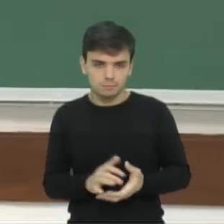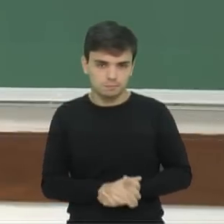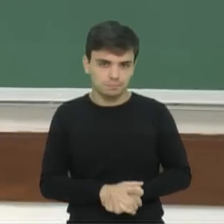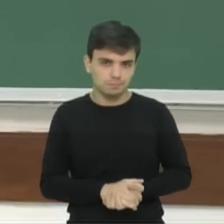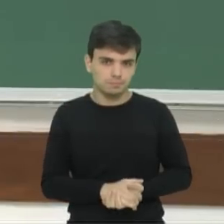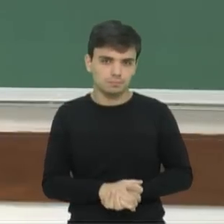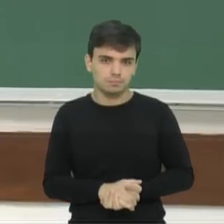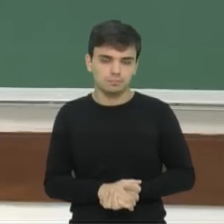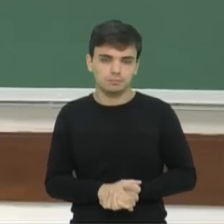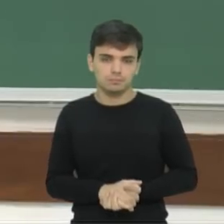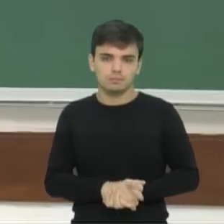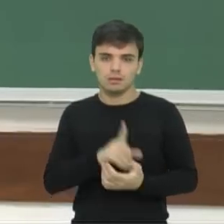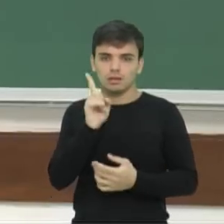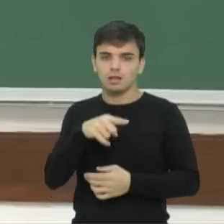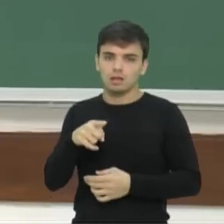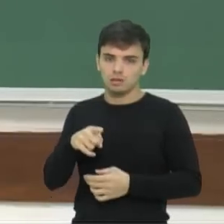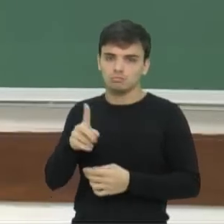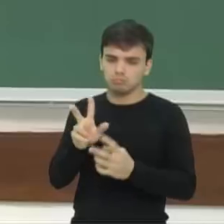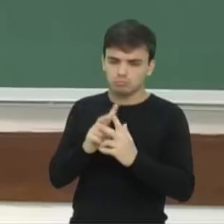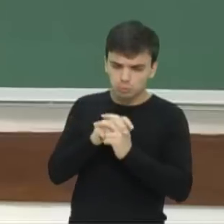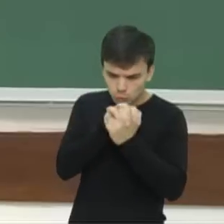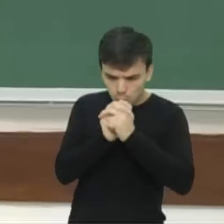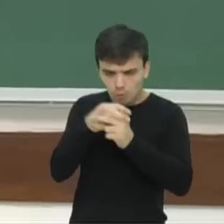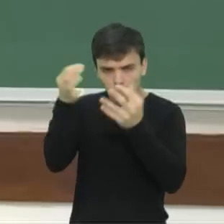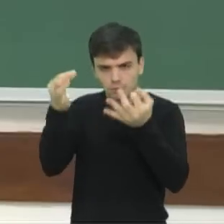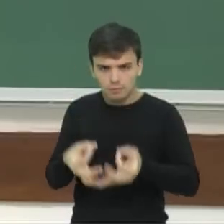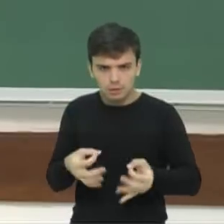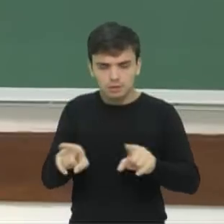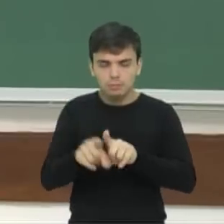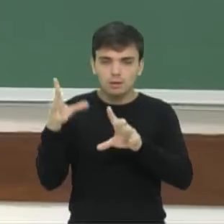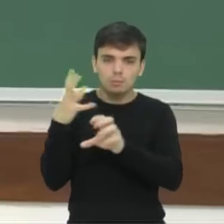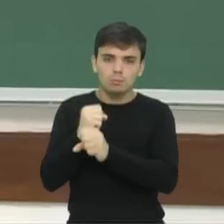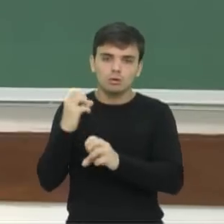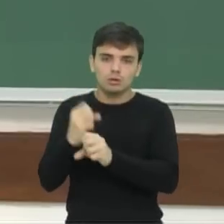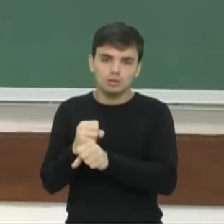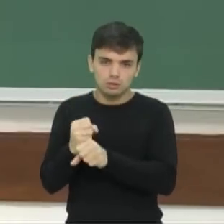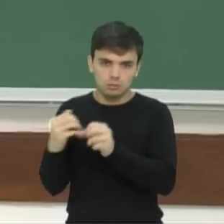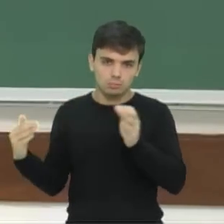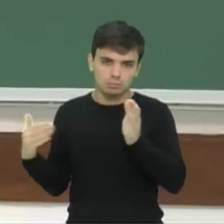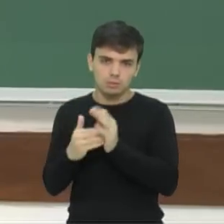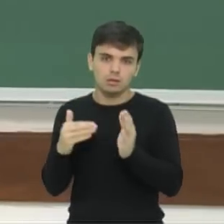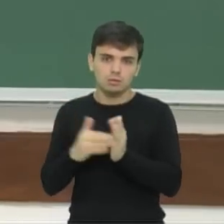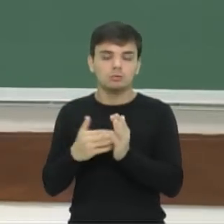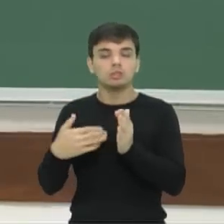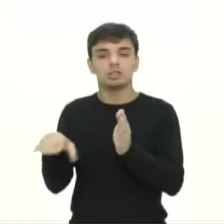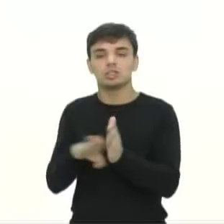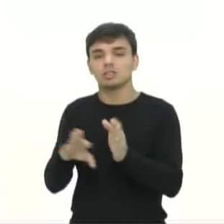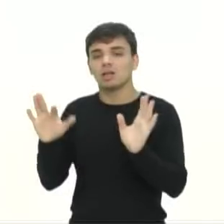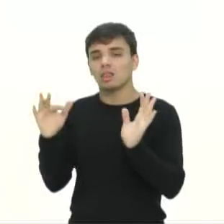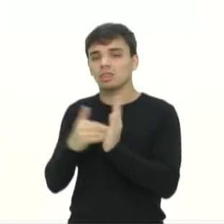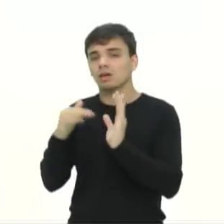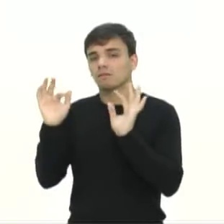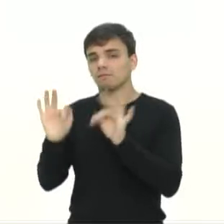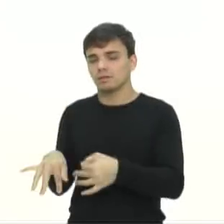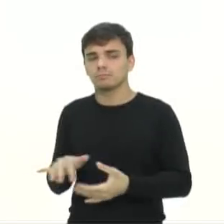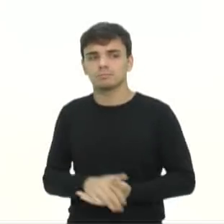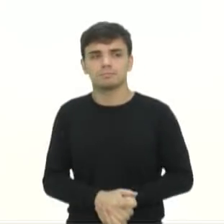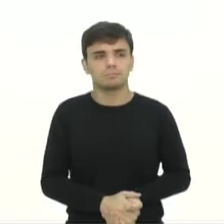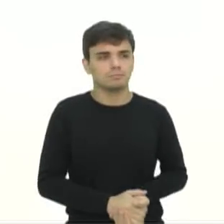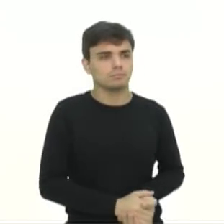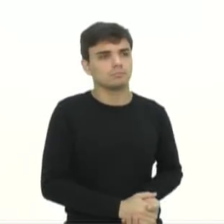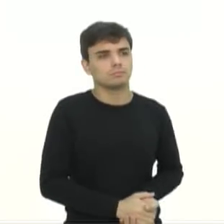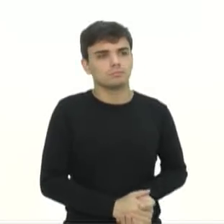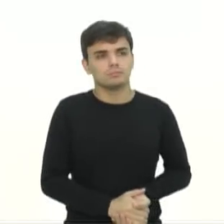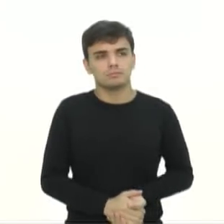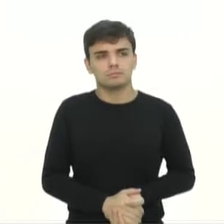é o golpe perfeito, né, que é a pontuação máxima que leva a luta ao seu encerramento. Então o que é o ippon? É um